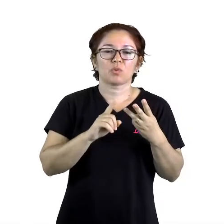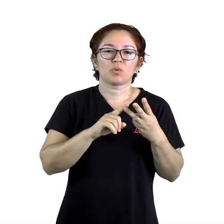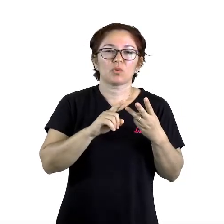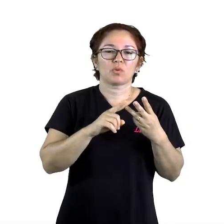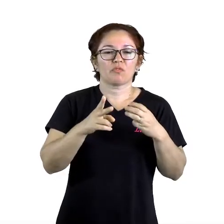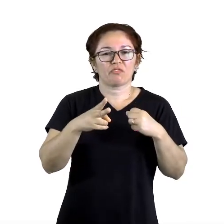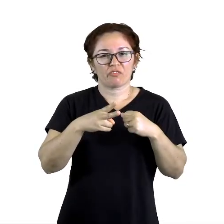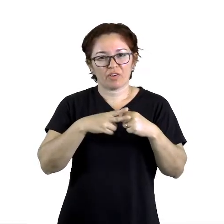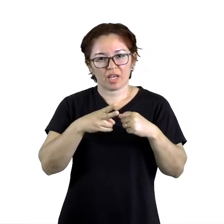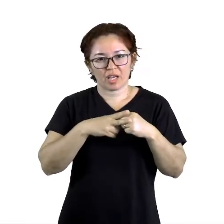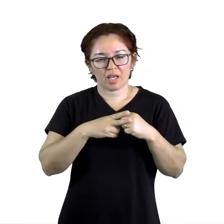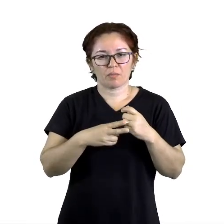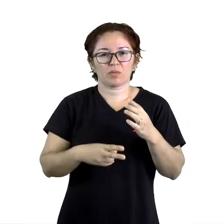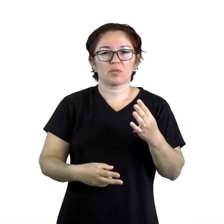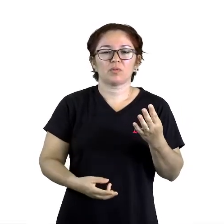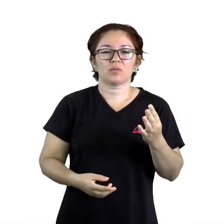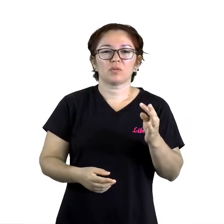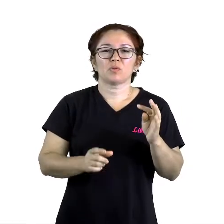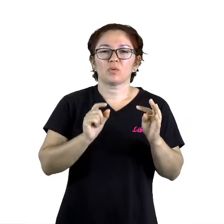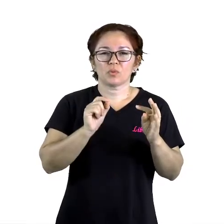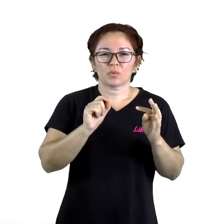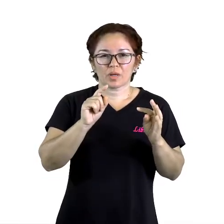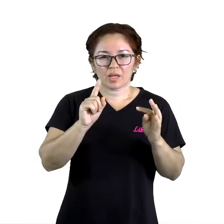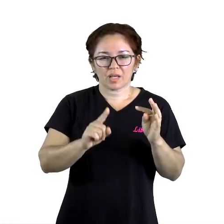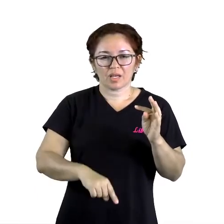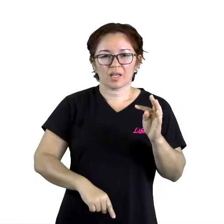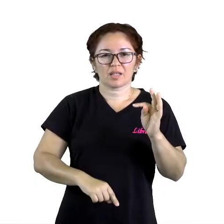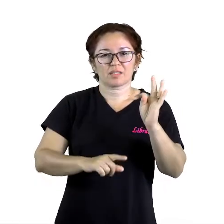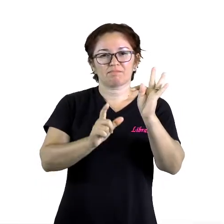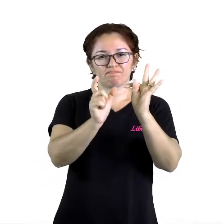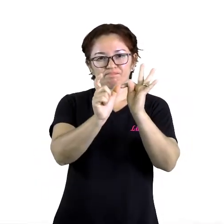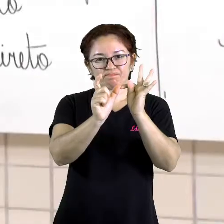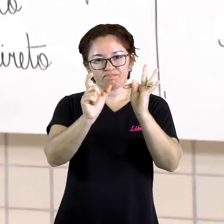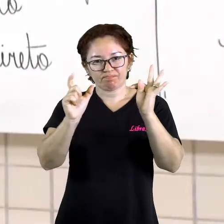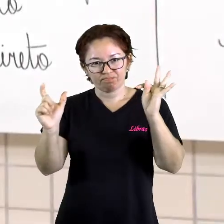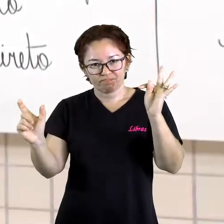que recebeu um objeto indireto.